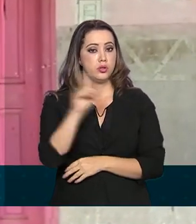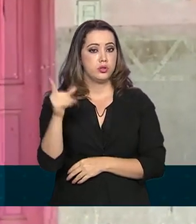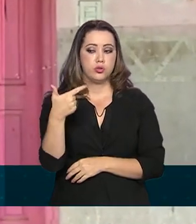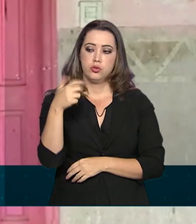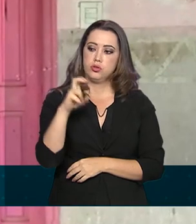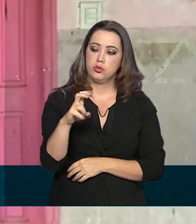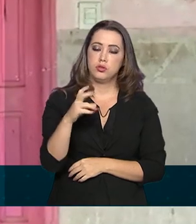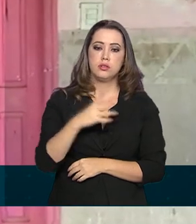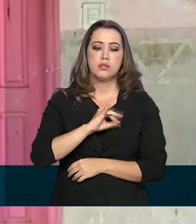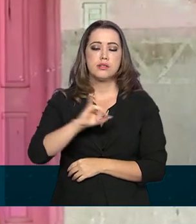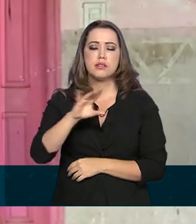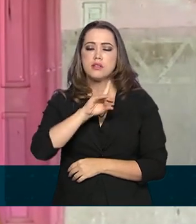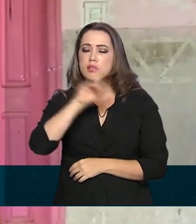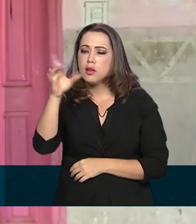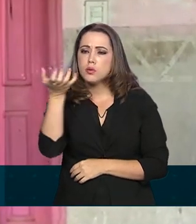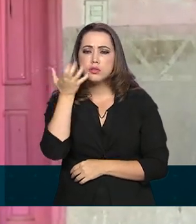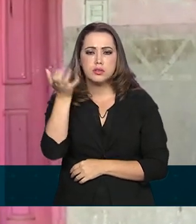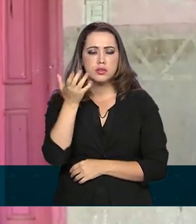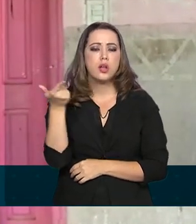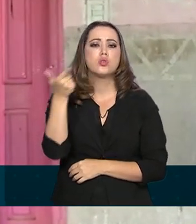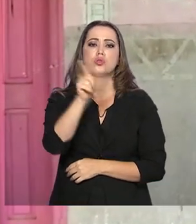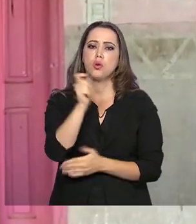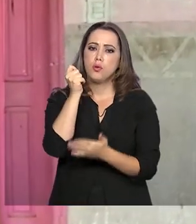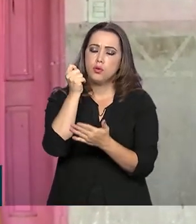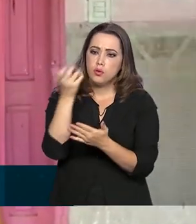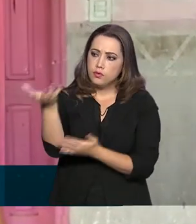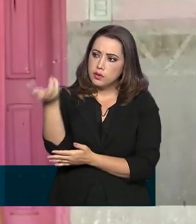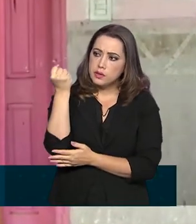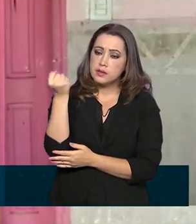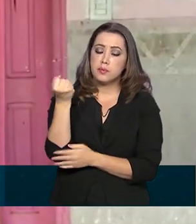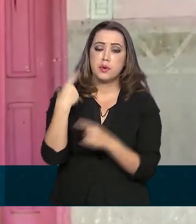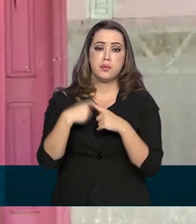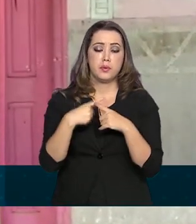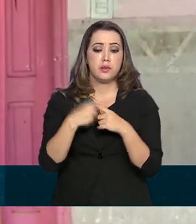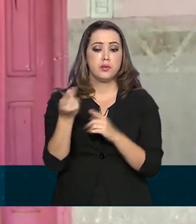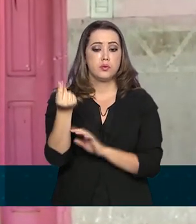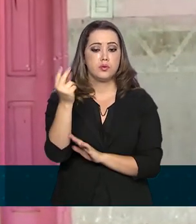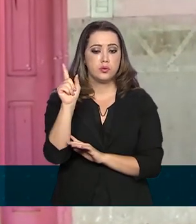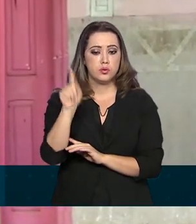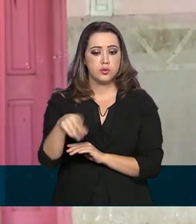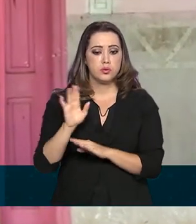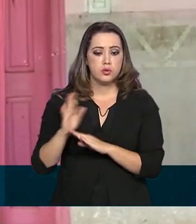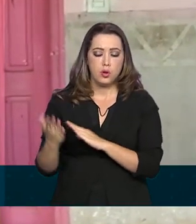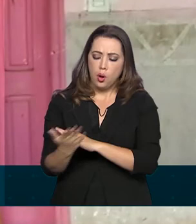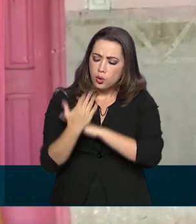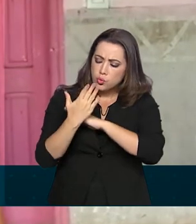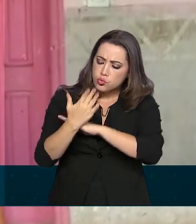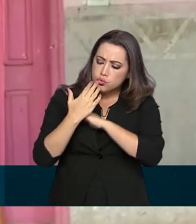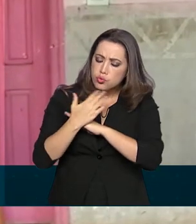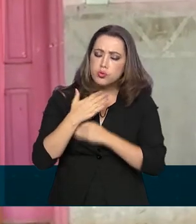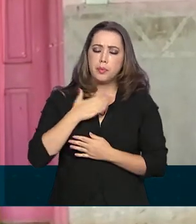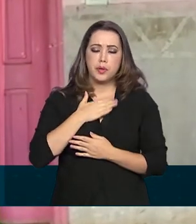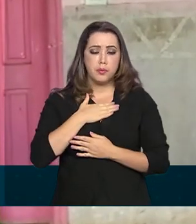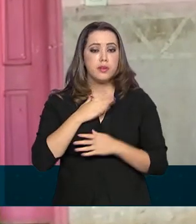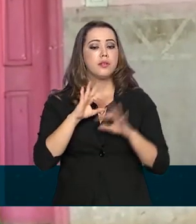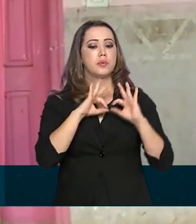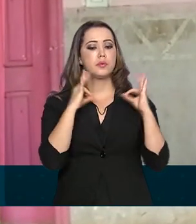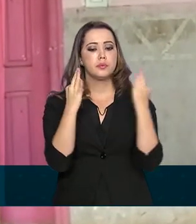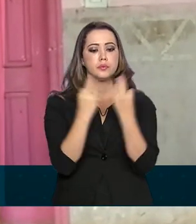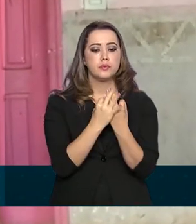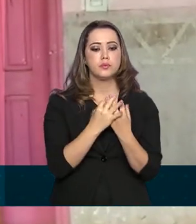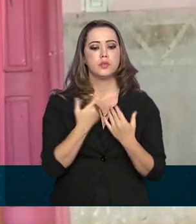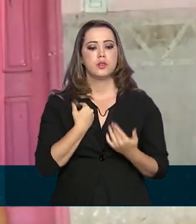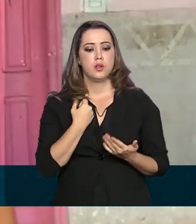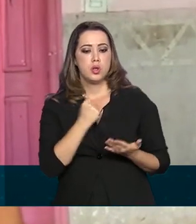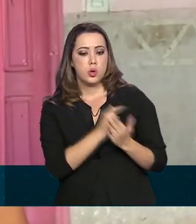se Deus quiser, vão receber de novo, porque esse dinheiro é uma ajuda para mim e meus filhos, de eu